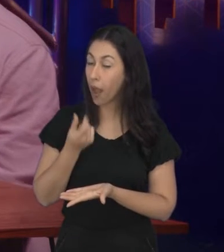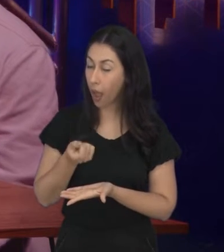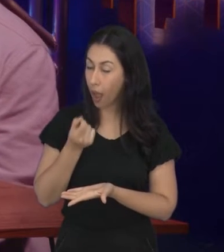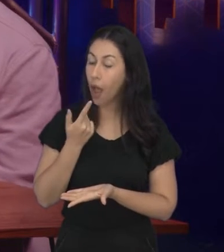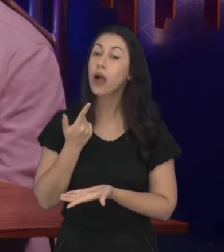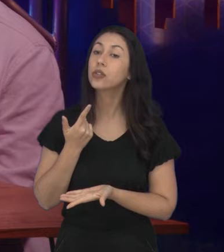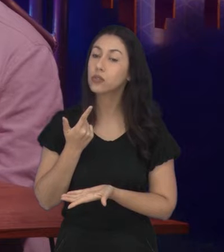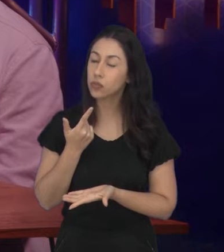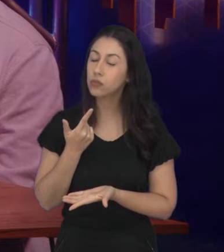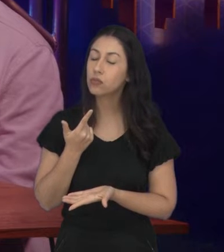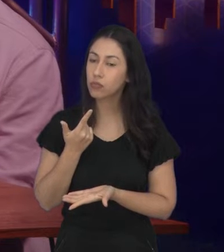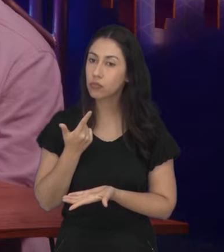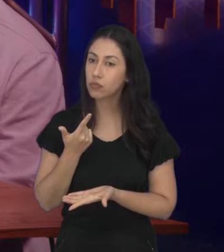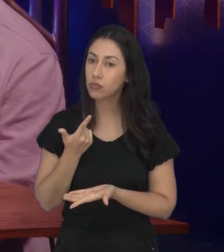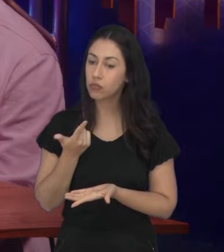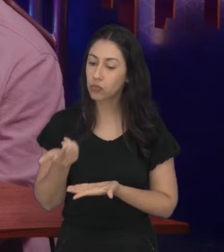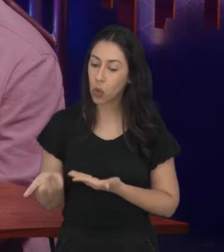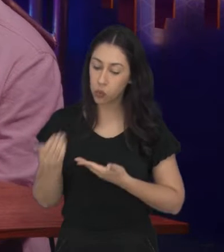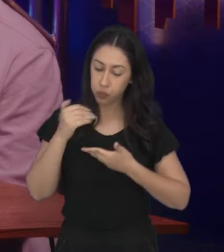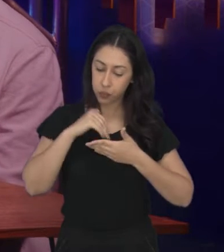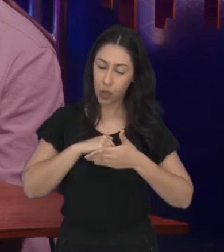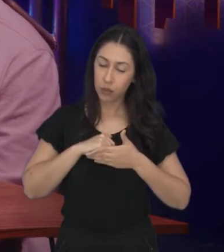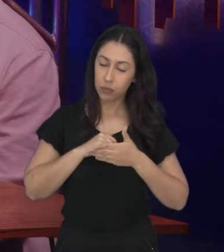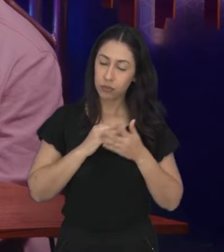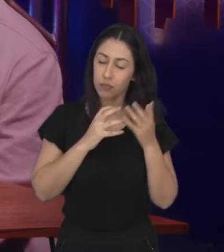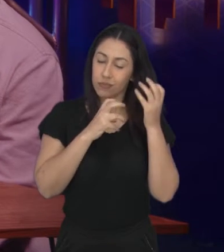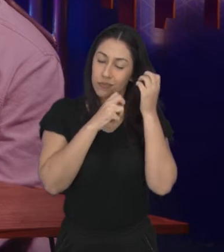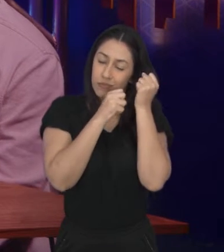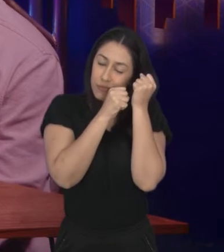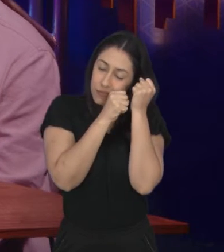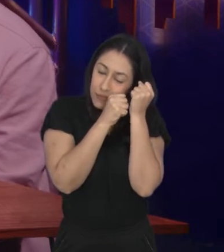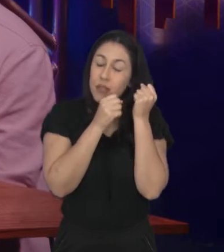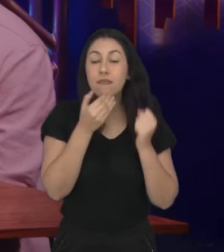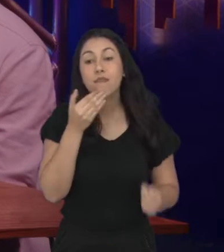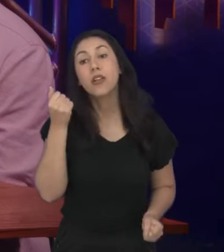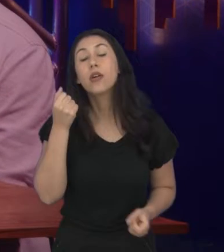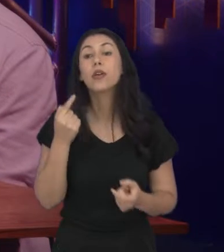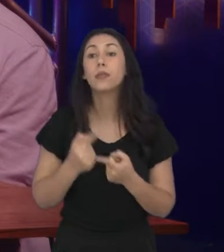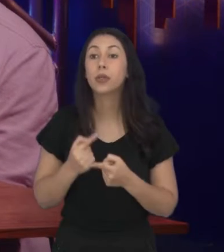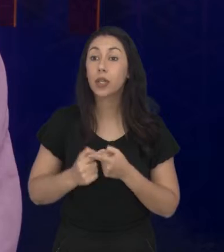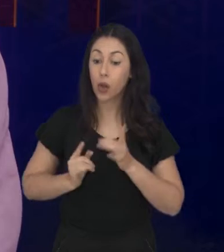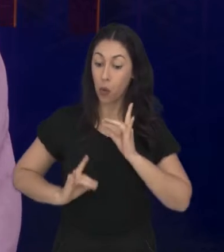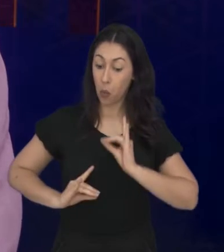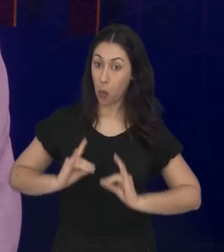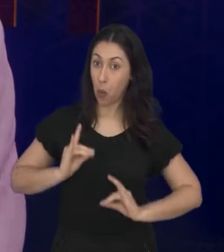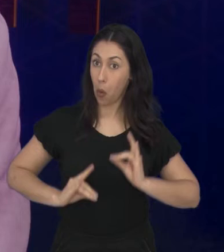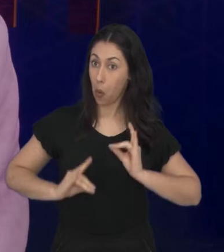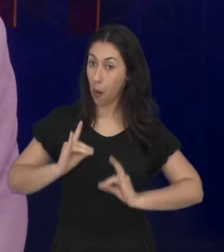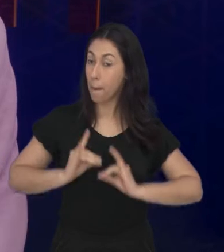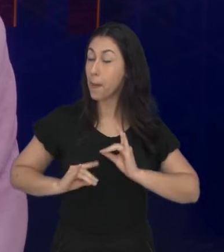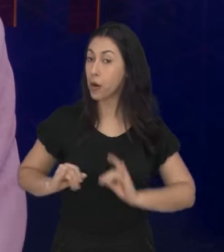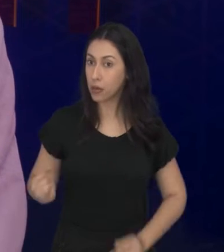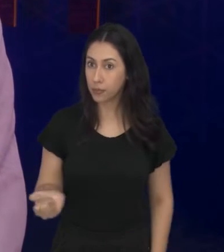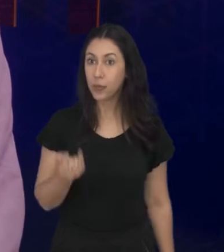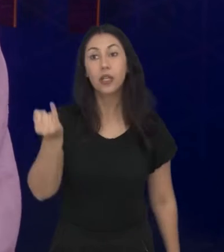suplementação, tomar melatonina para conseguir dormir melhor, porque é um hormônio super importante que faz a gente